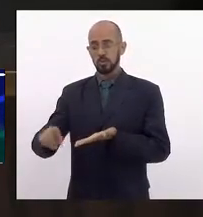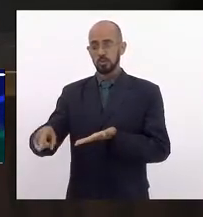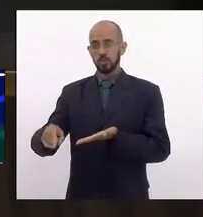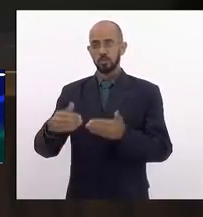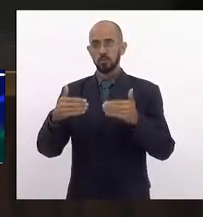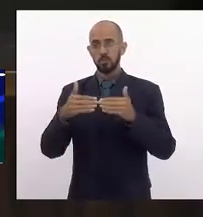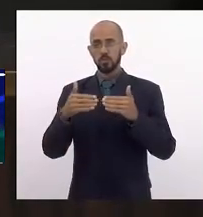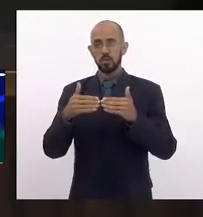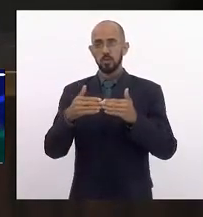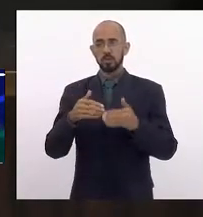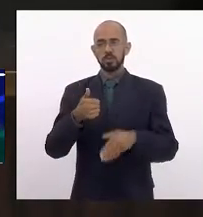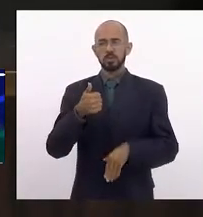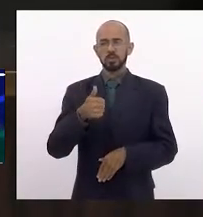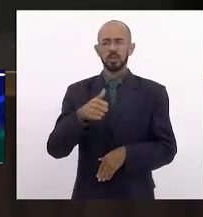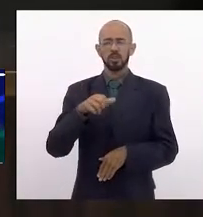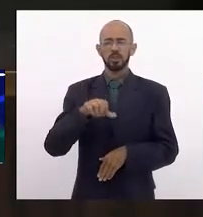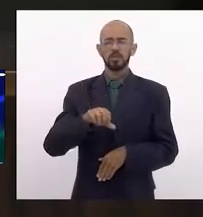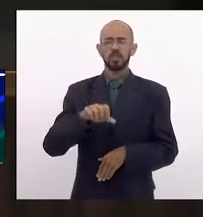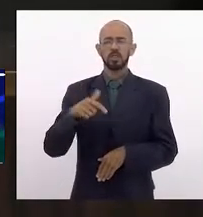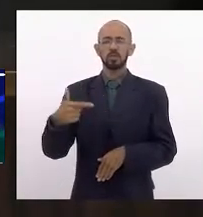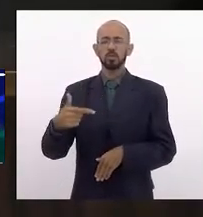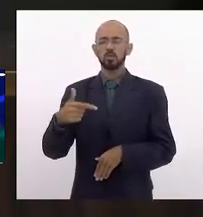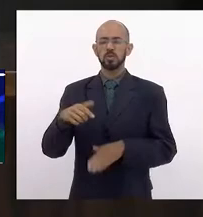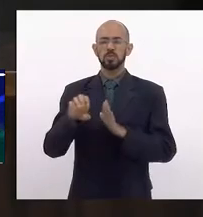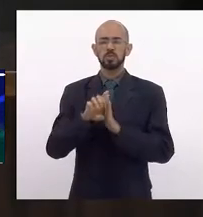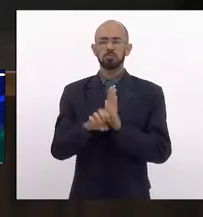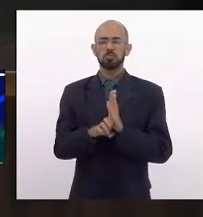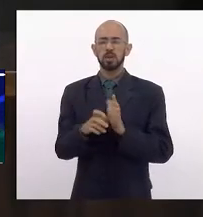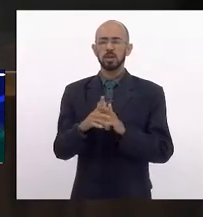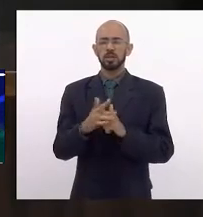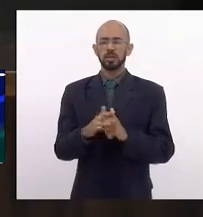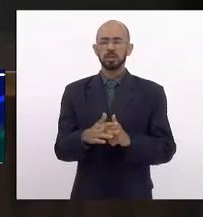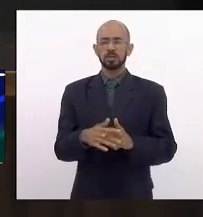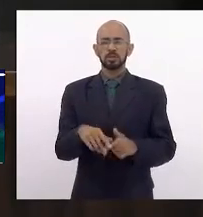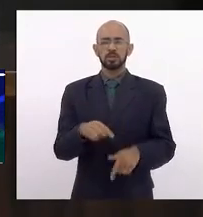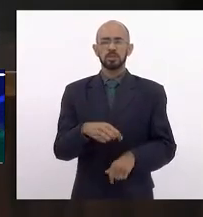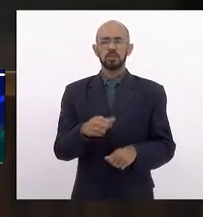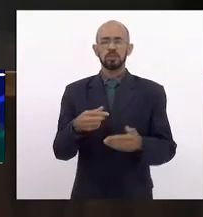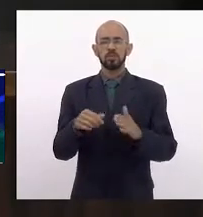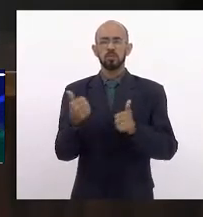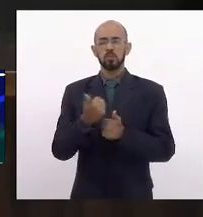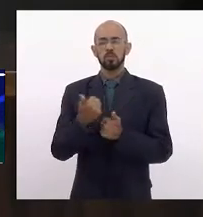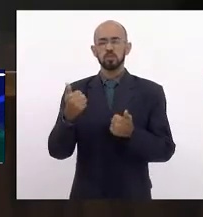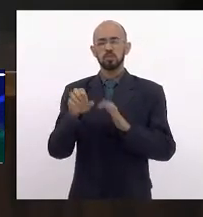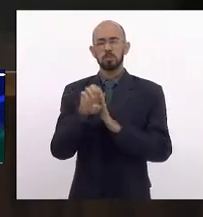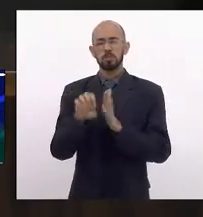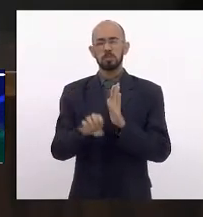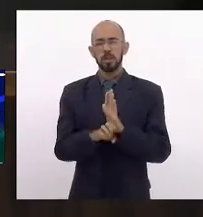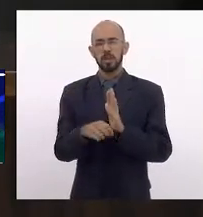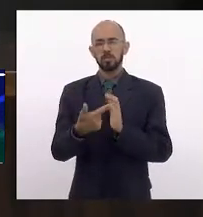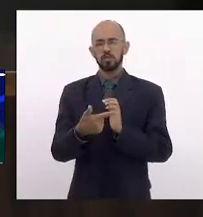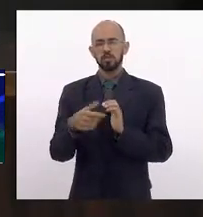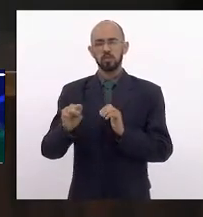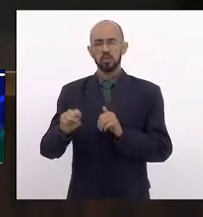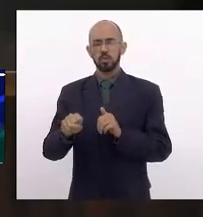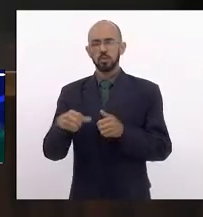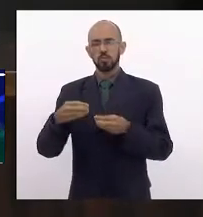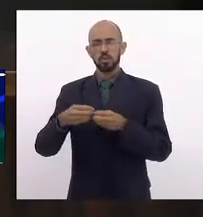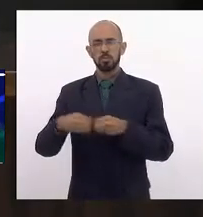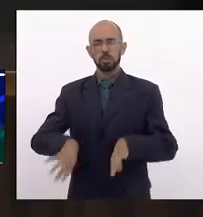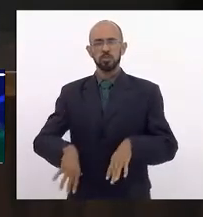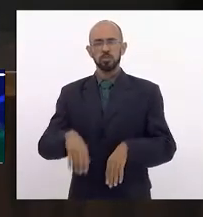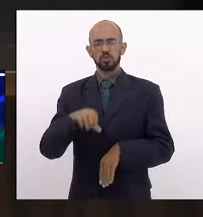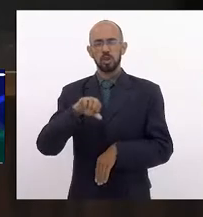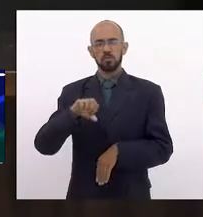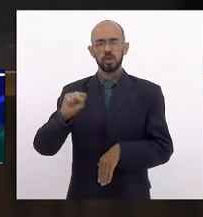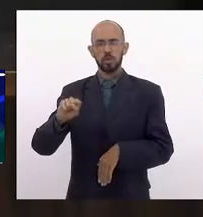favorável 192 emendas favorável subemendas a 38 e meia das pela invenção de 27 - pela cruz do capi lidade